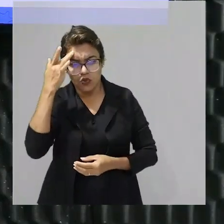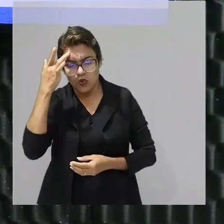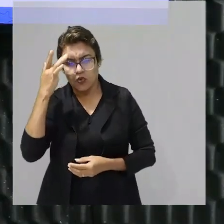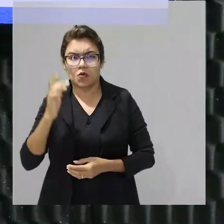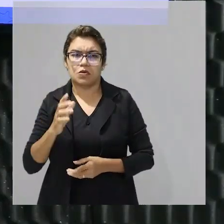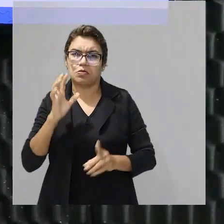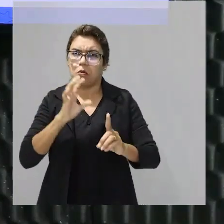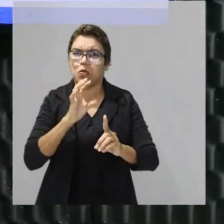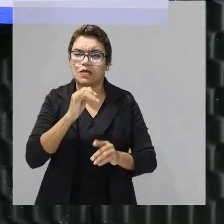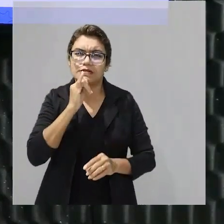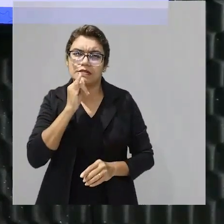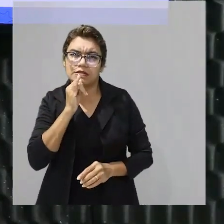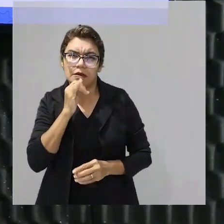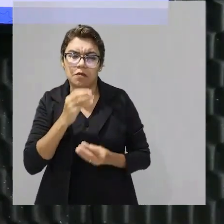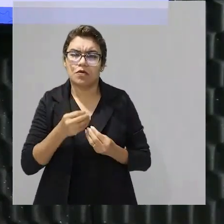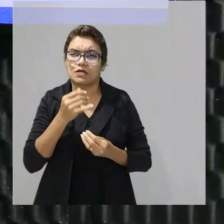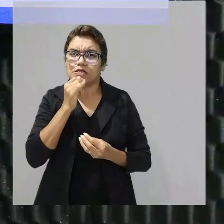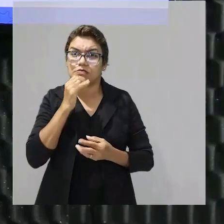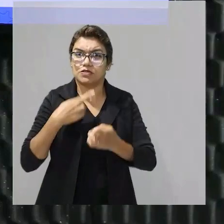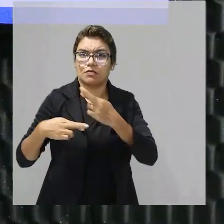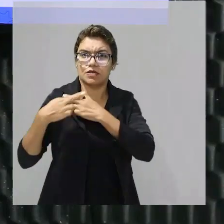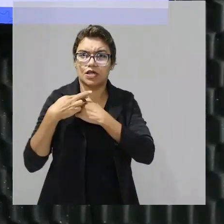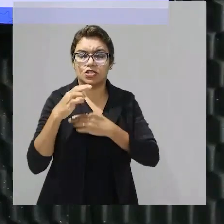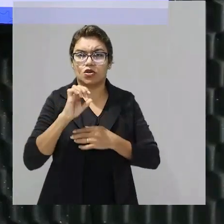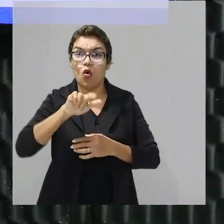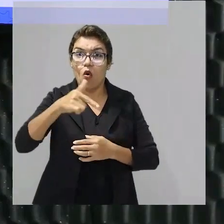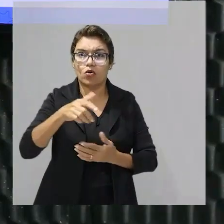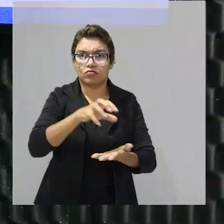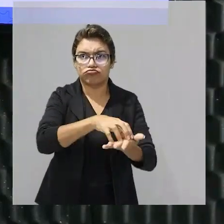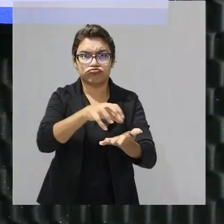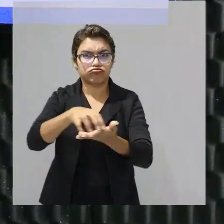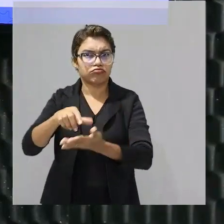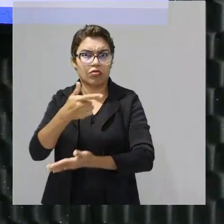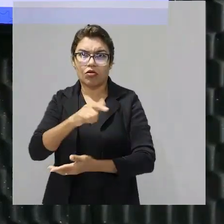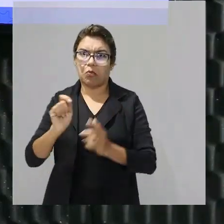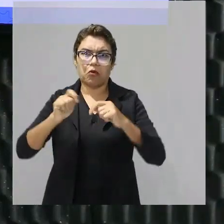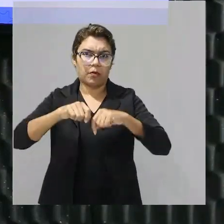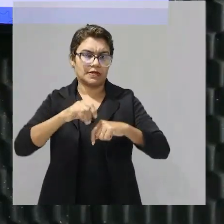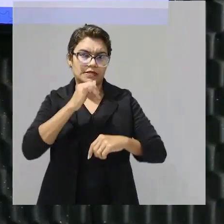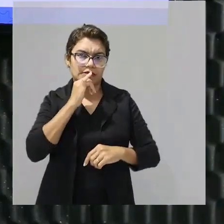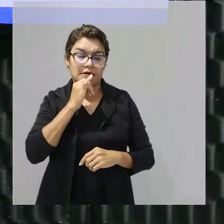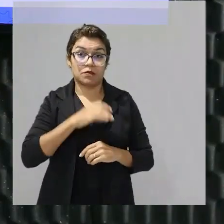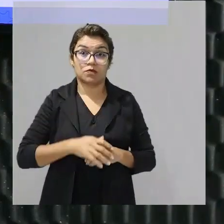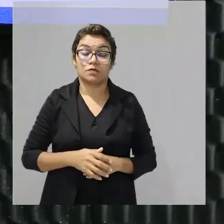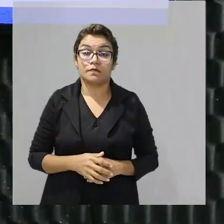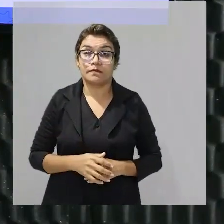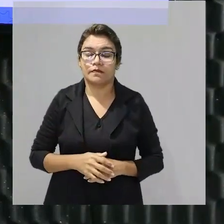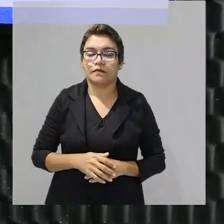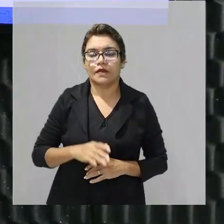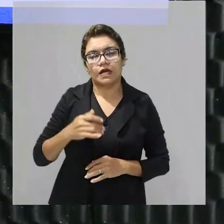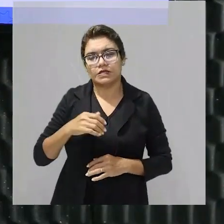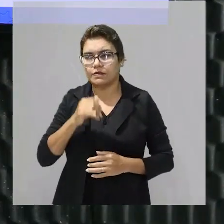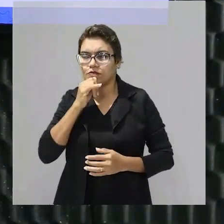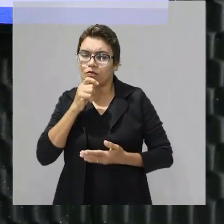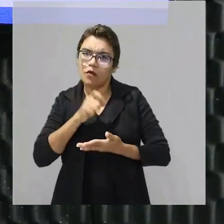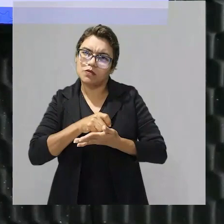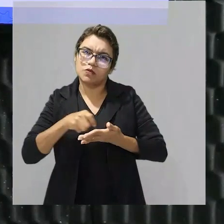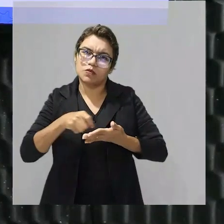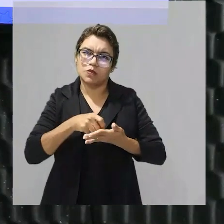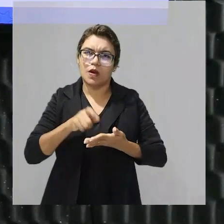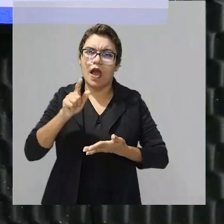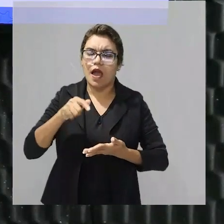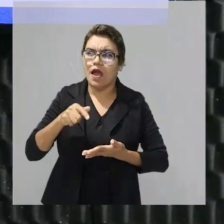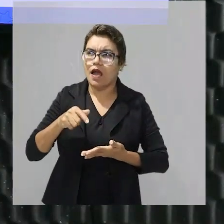e execução. É muito comum que a responsabilidade sejam de órgãos governamentais, como ministérios,